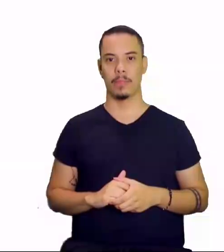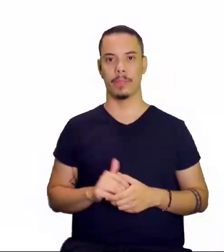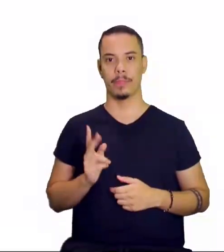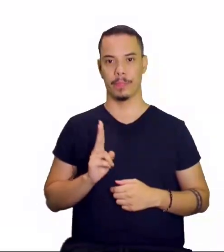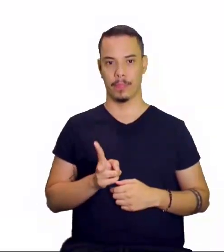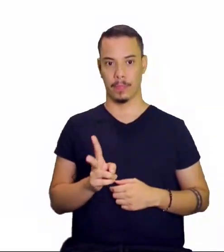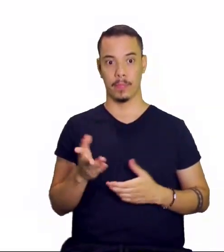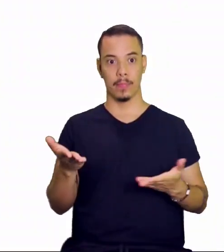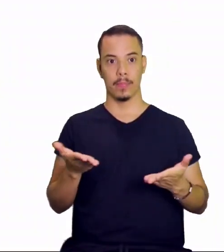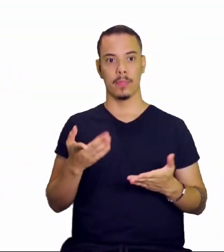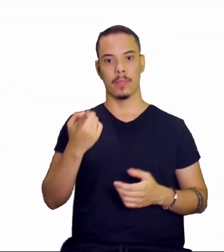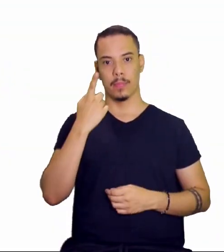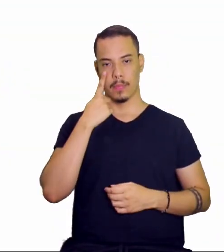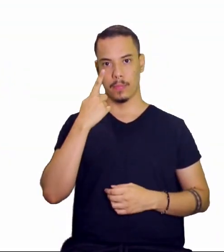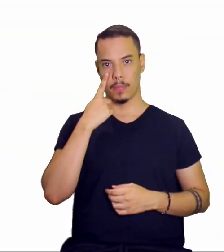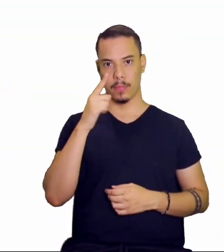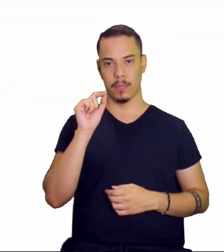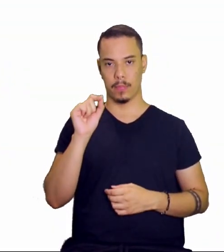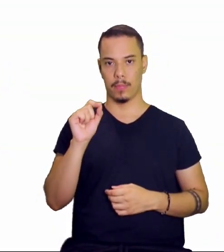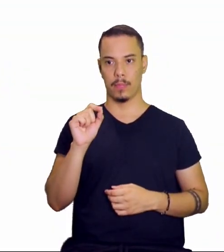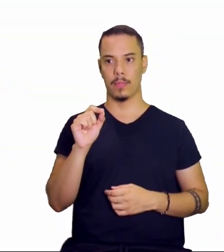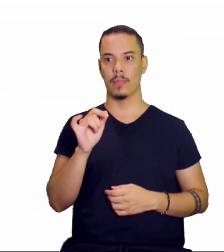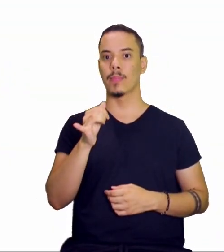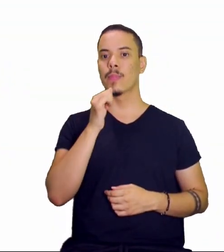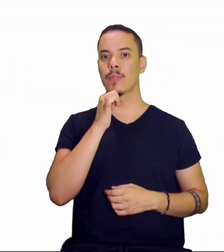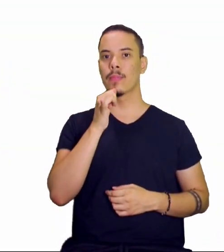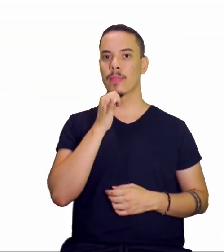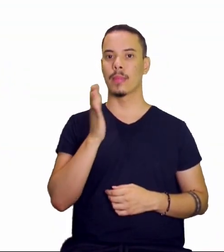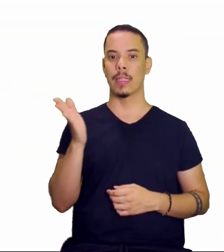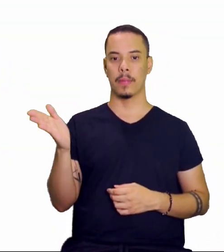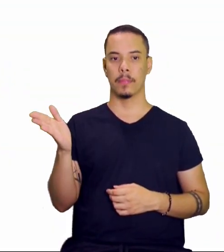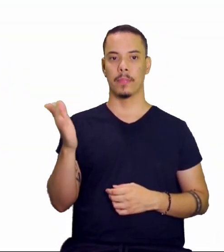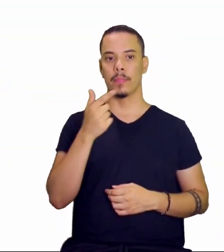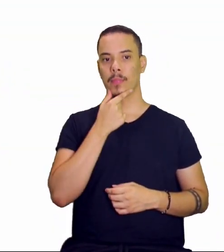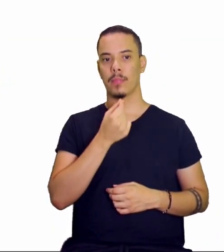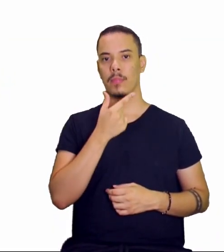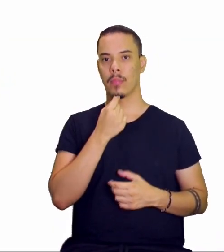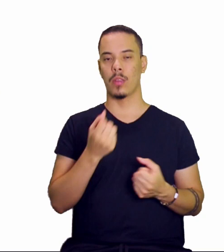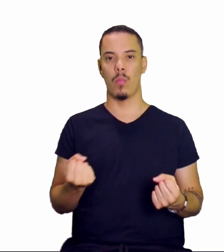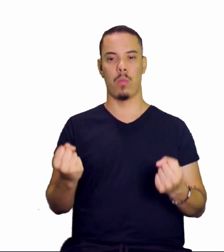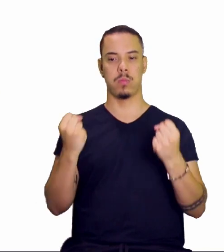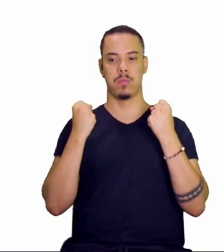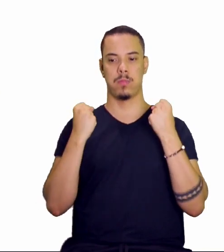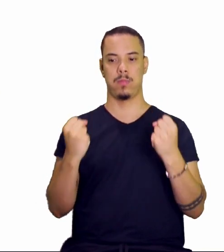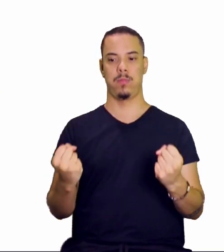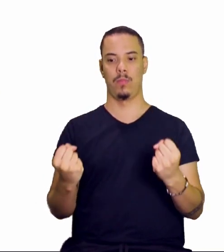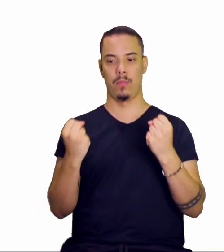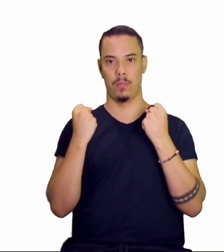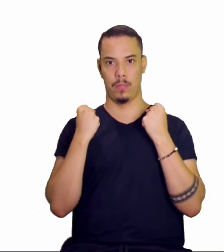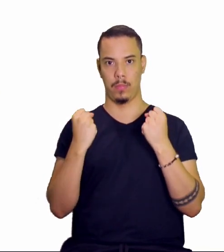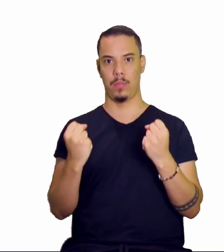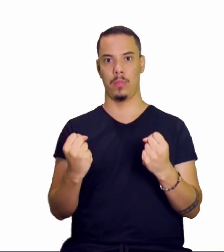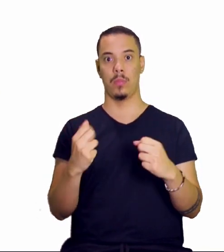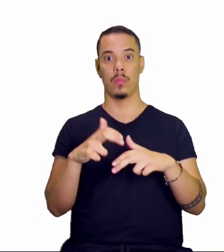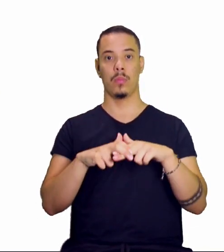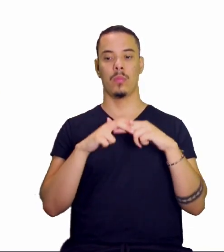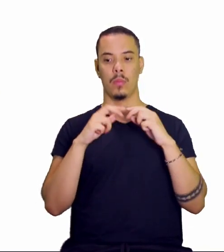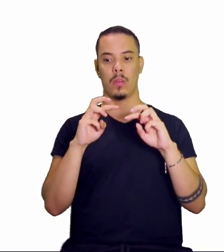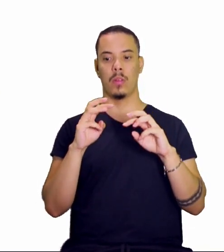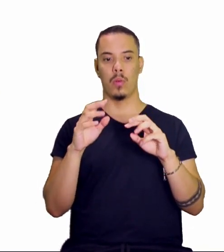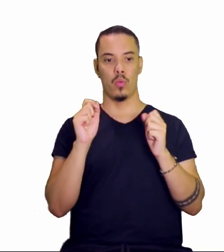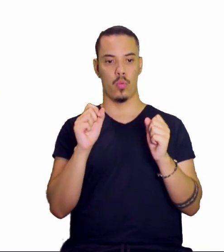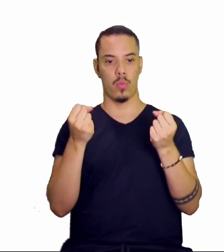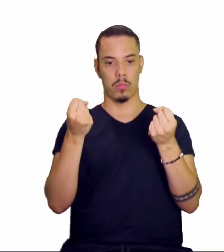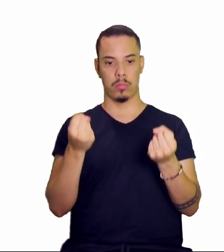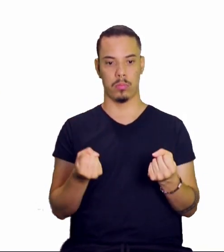só. E ali... Continuando nossos exemplos, olha só o rapaz ali na academia, né, pessoal? Então, o peso levantado